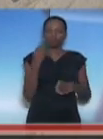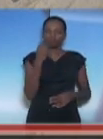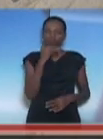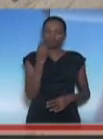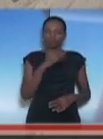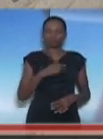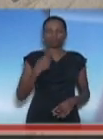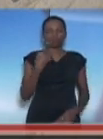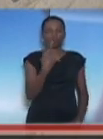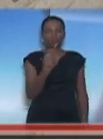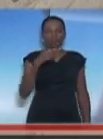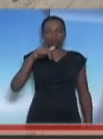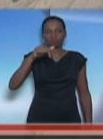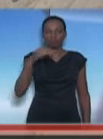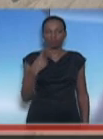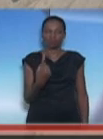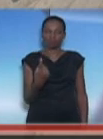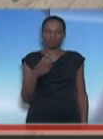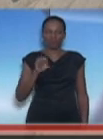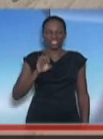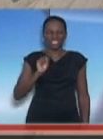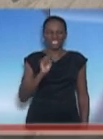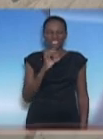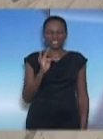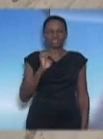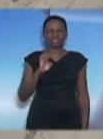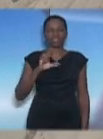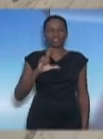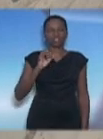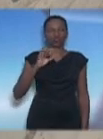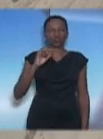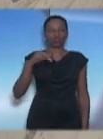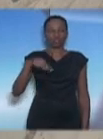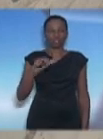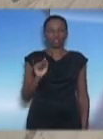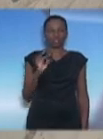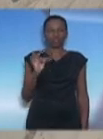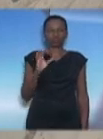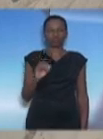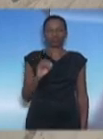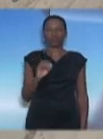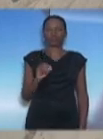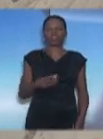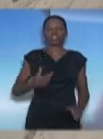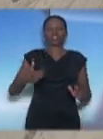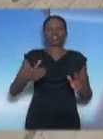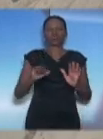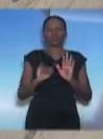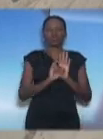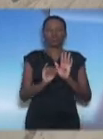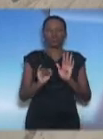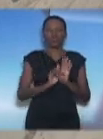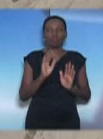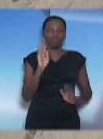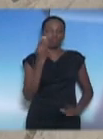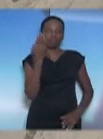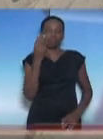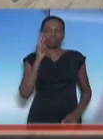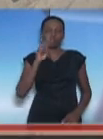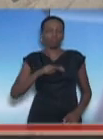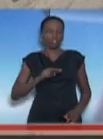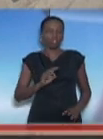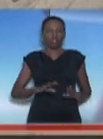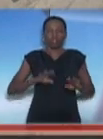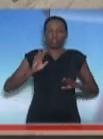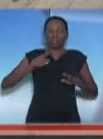de 171, o estelionatário 171, eles fazem documentos, eles montam documentos falsos, que a gente olhando às vezes até se